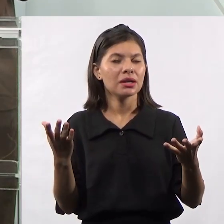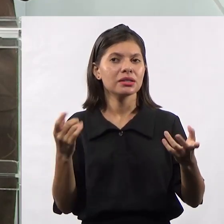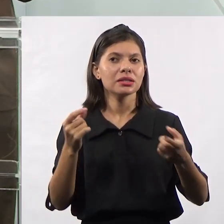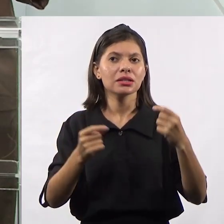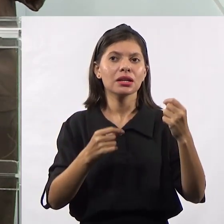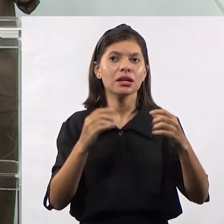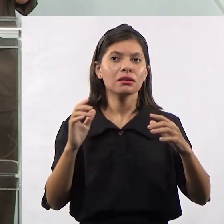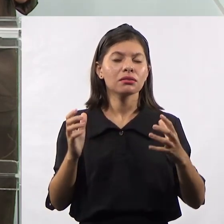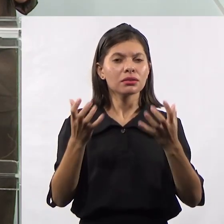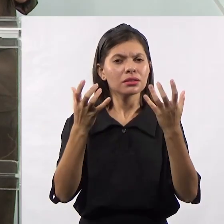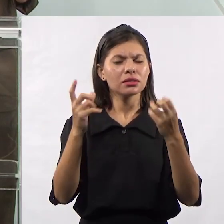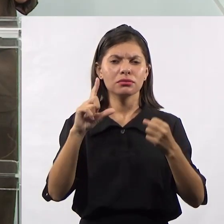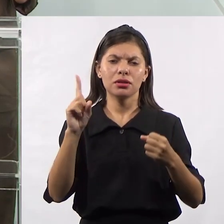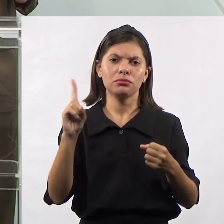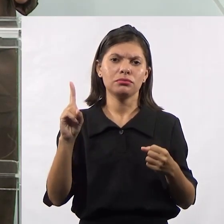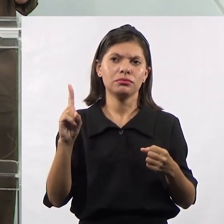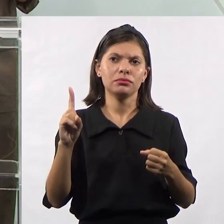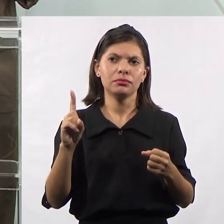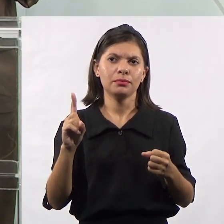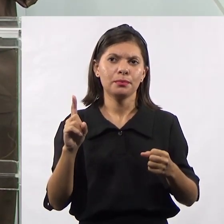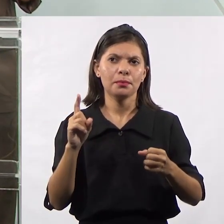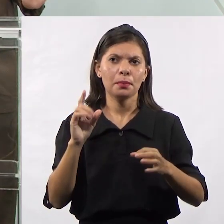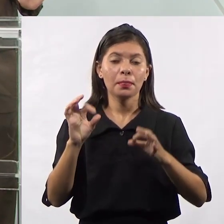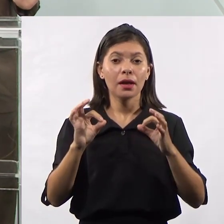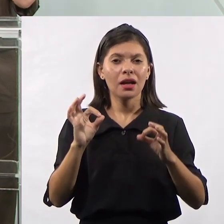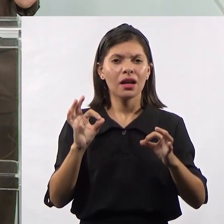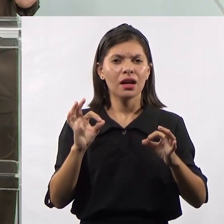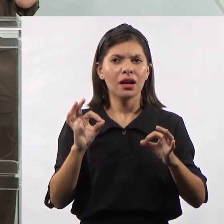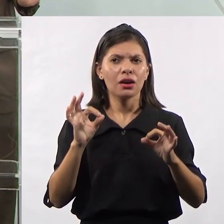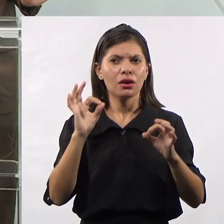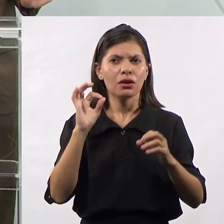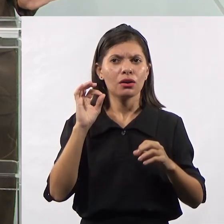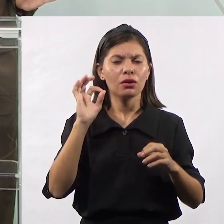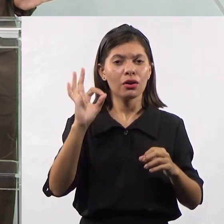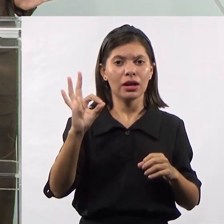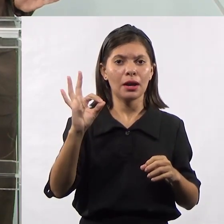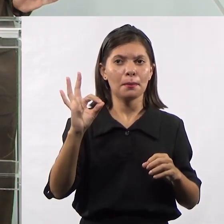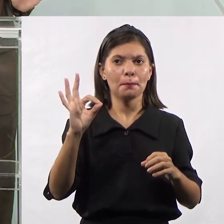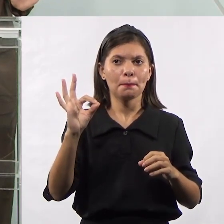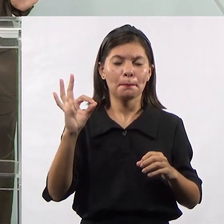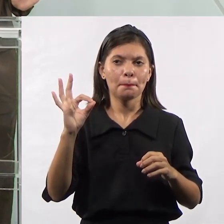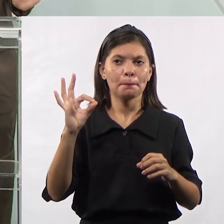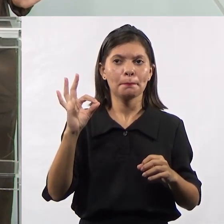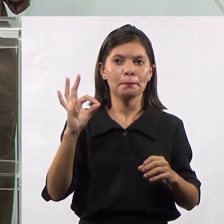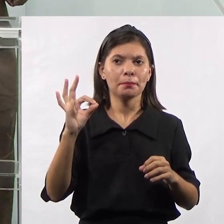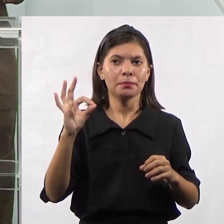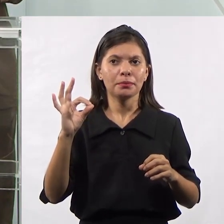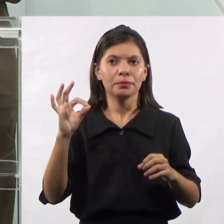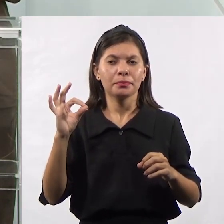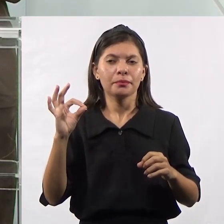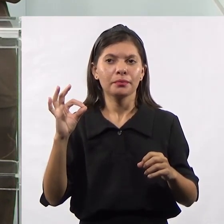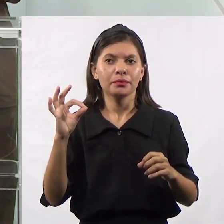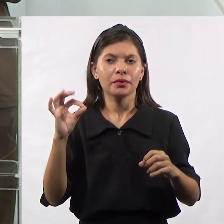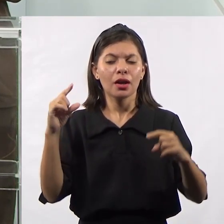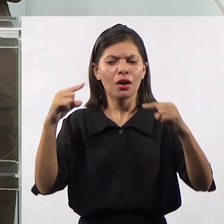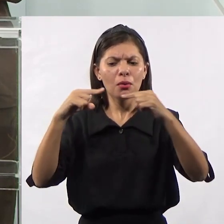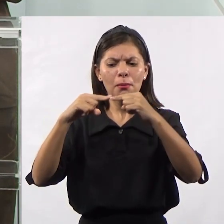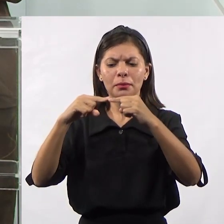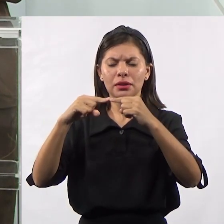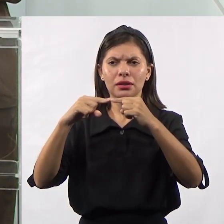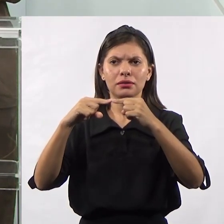vamos supor, não aconteceu uma desclassificação. Tá ali tudo ok, mas aconteceu um empate. Na hora do